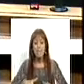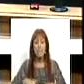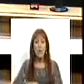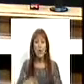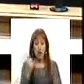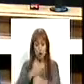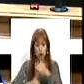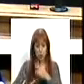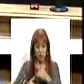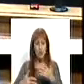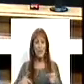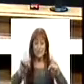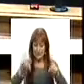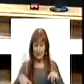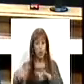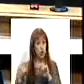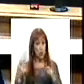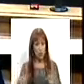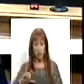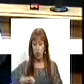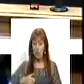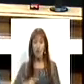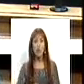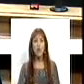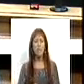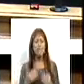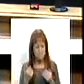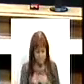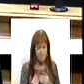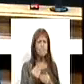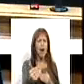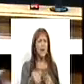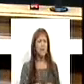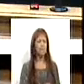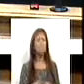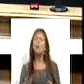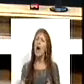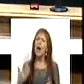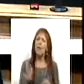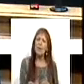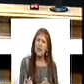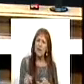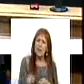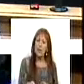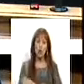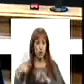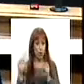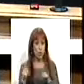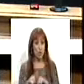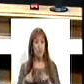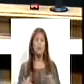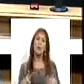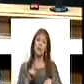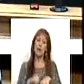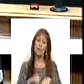maternidade de substituição. Nesta discussão, os Verdes entenderam ir mais além e apresentar também para discussão depois